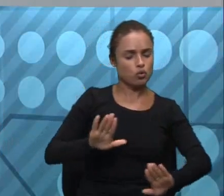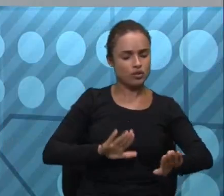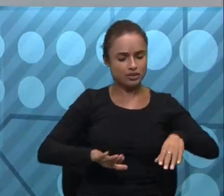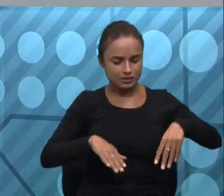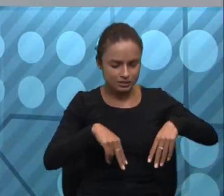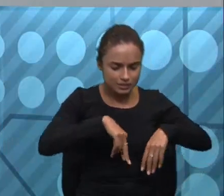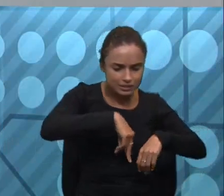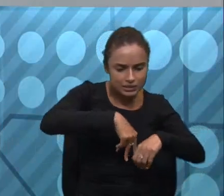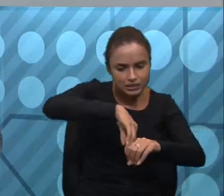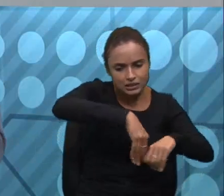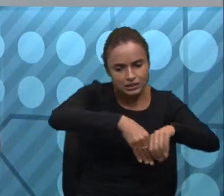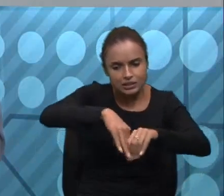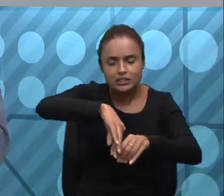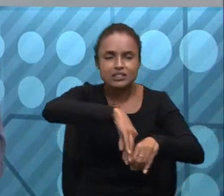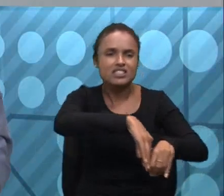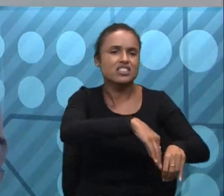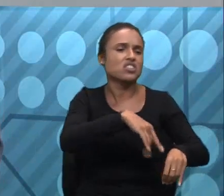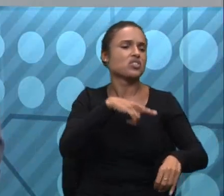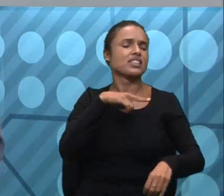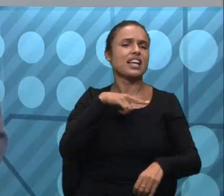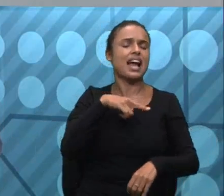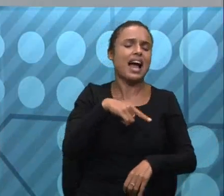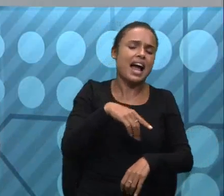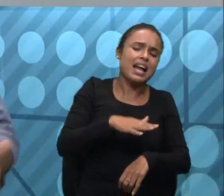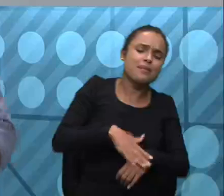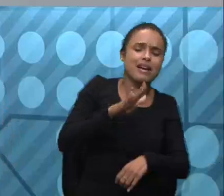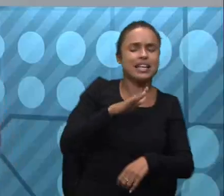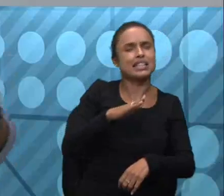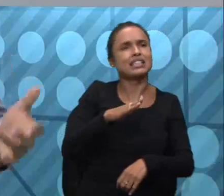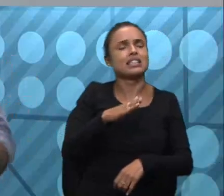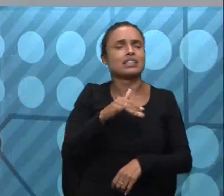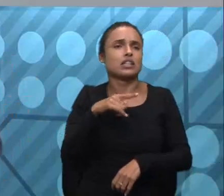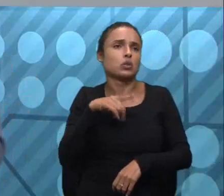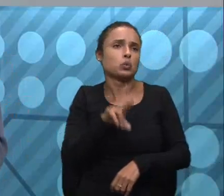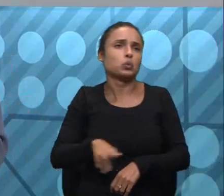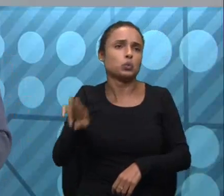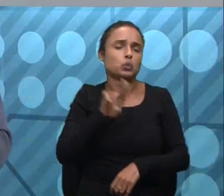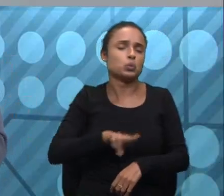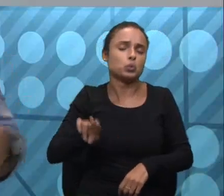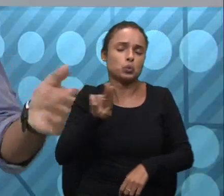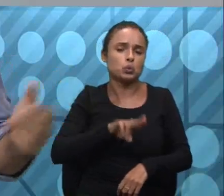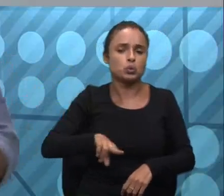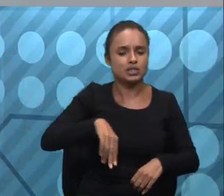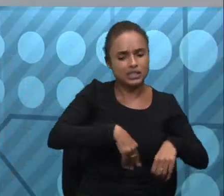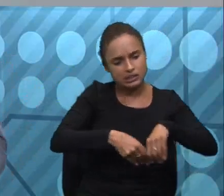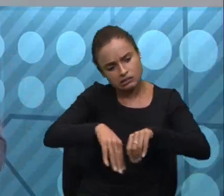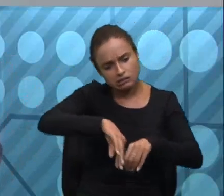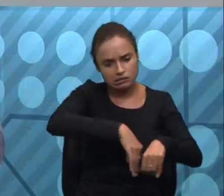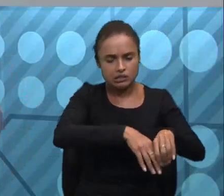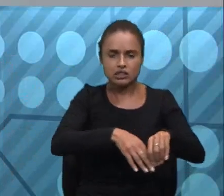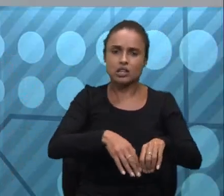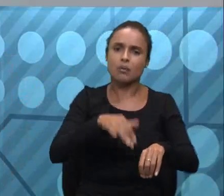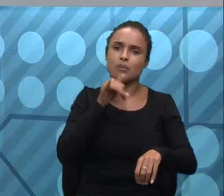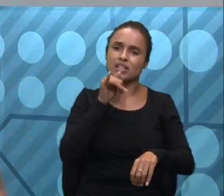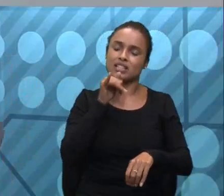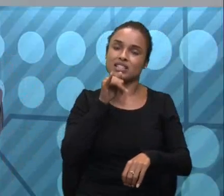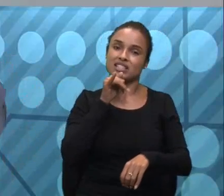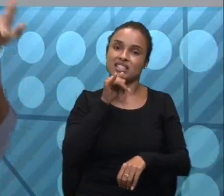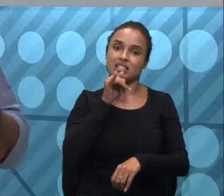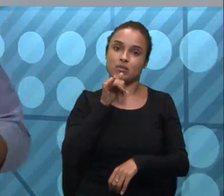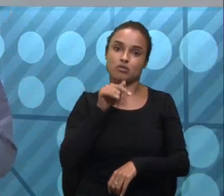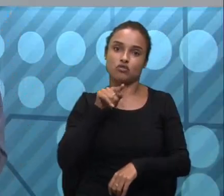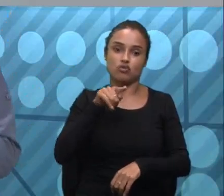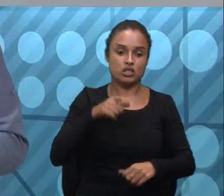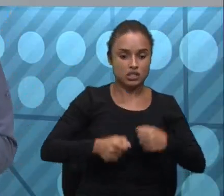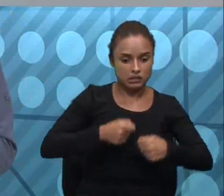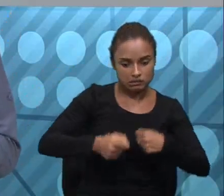pega mais no futebol, porque ele é muito aberto. Você pode passar um jogo inteiro correndo para lá e para cá, mas tocar na bola 1